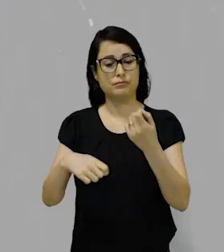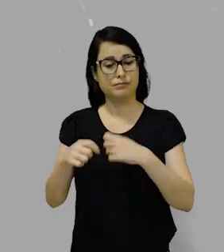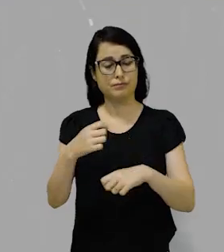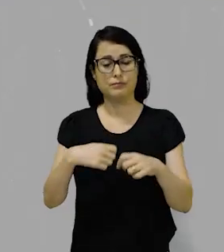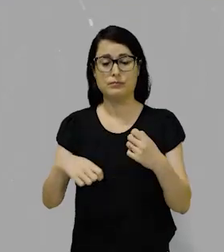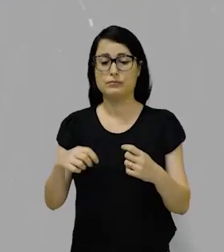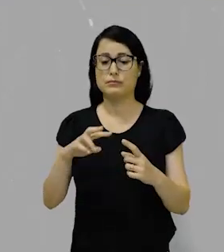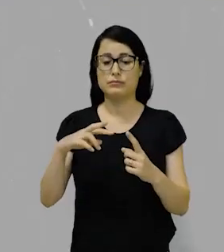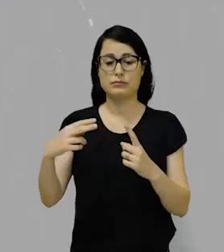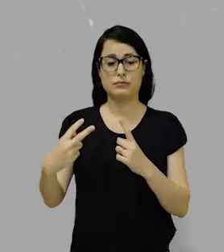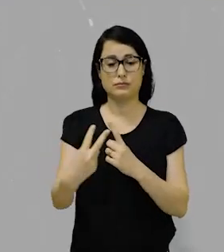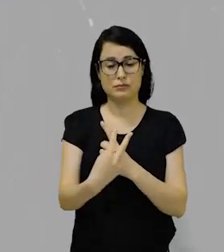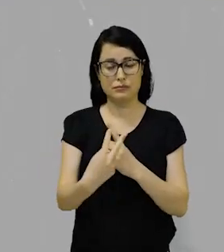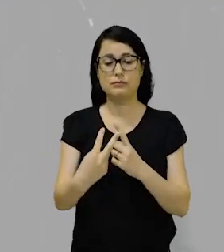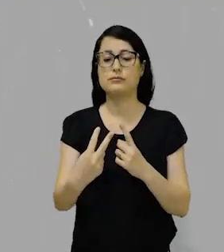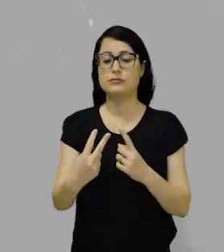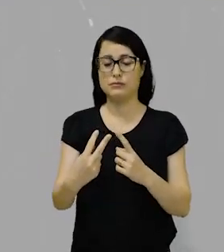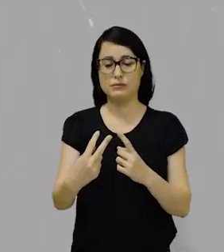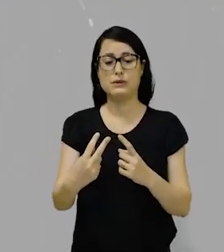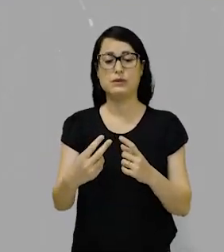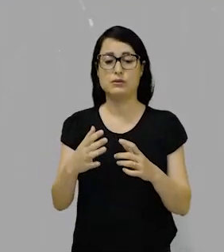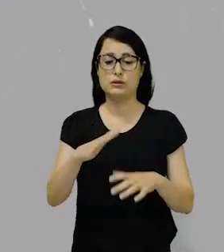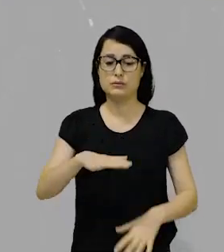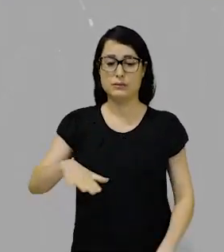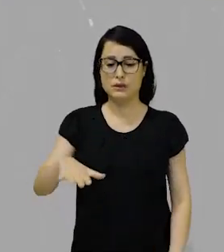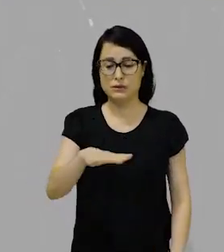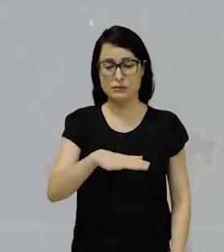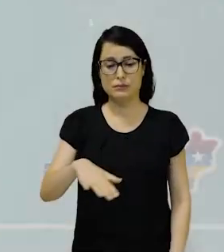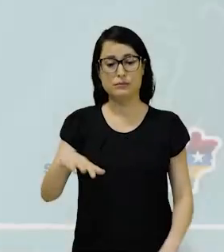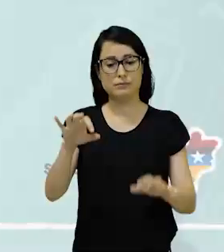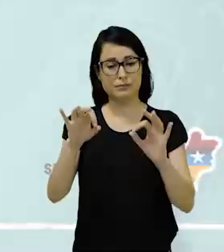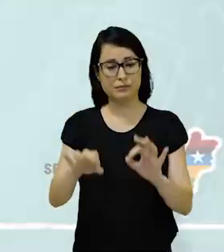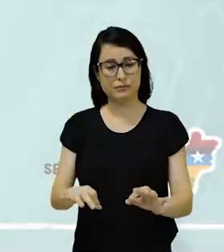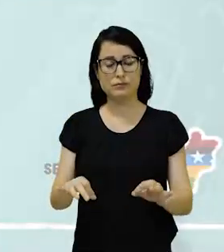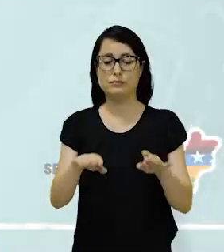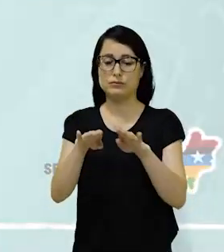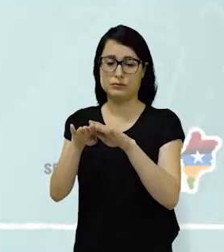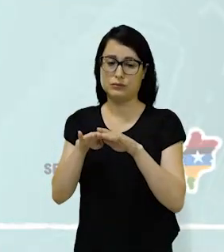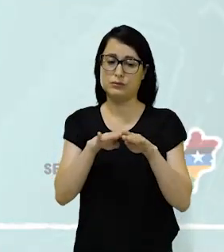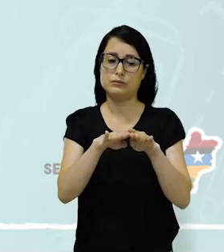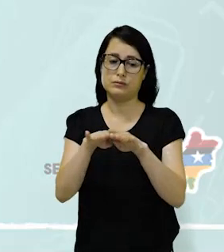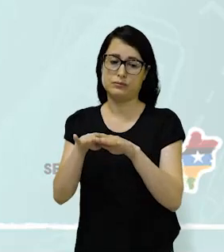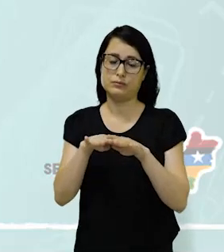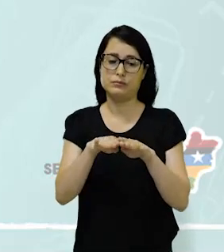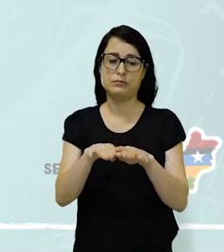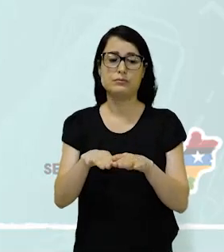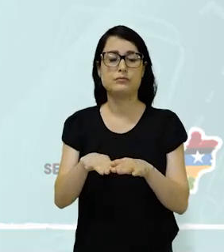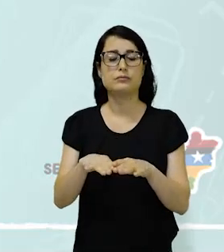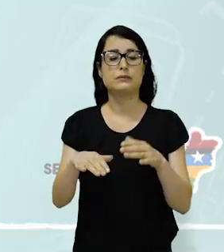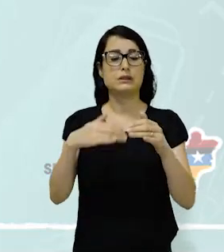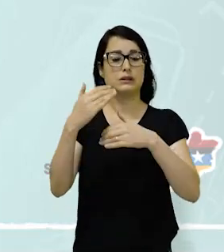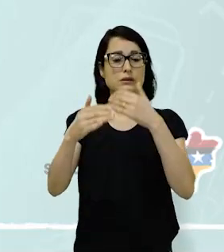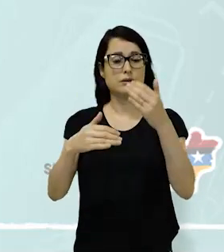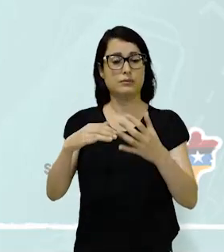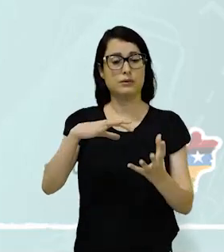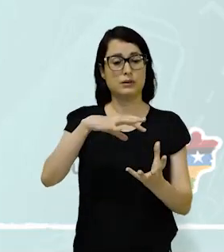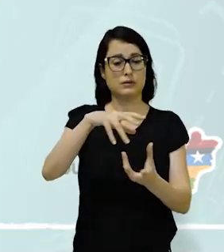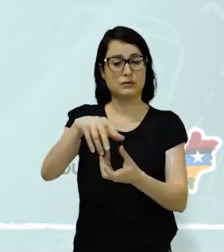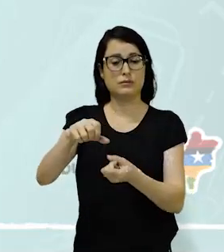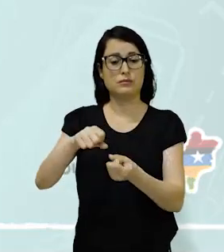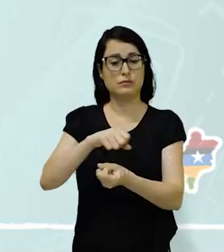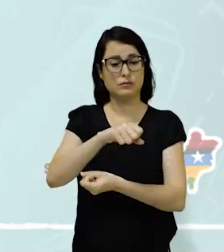perspectivas para tornar o mundo um espaço mais justo e igualitário, tá bom? Então, ó, o desenvolvimento sustentável indica que